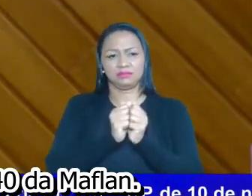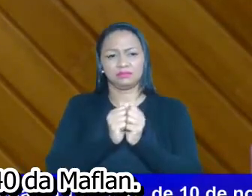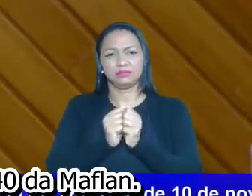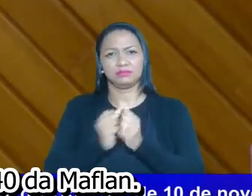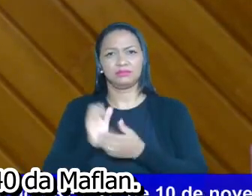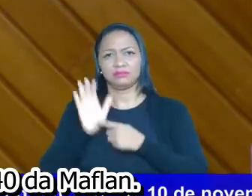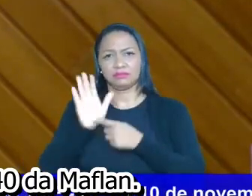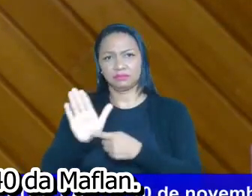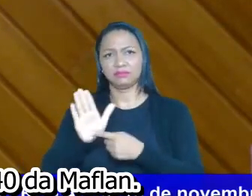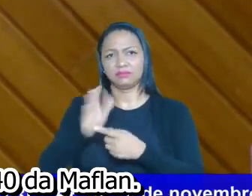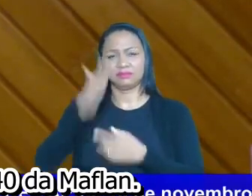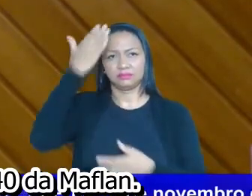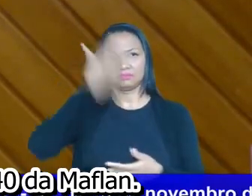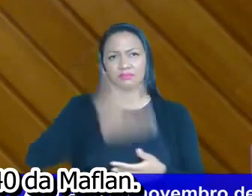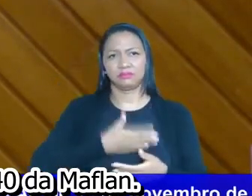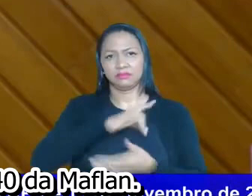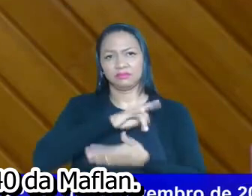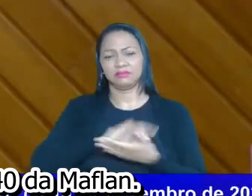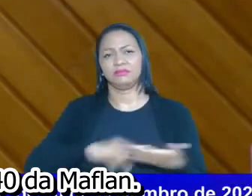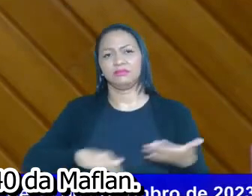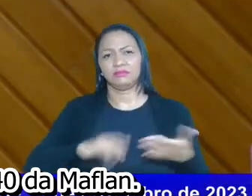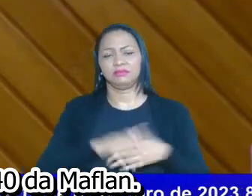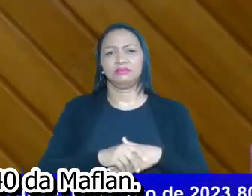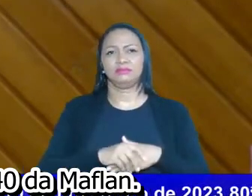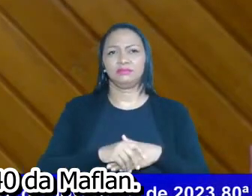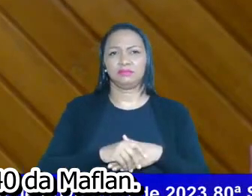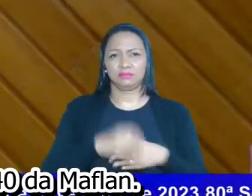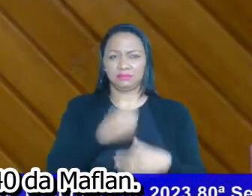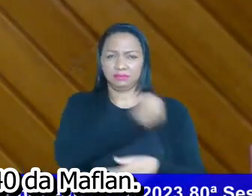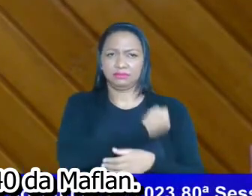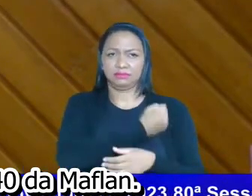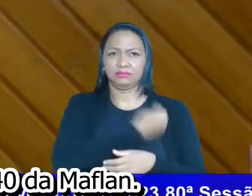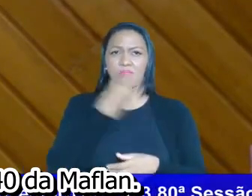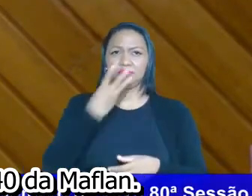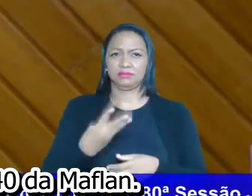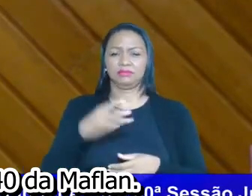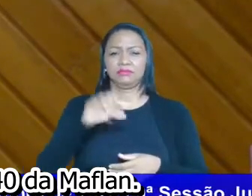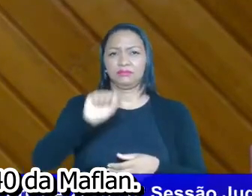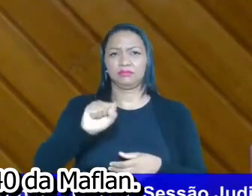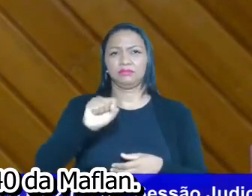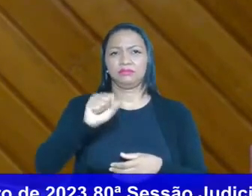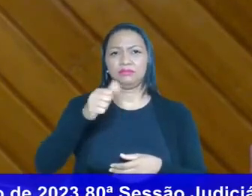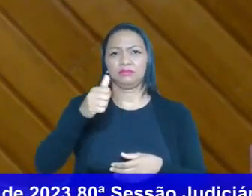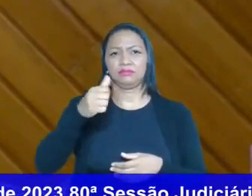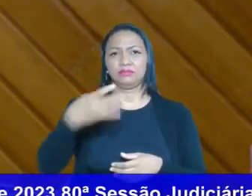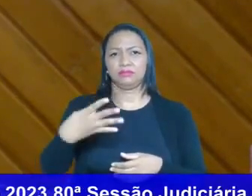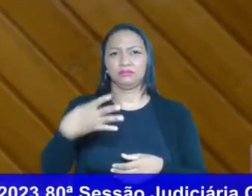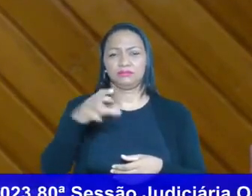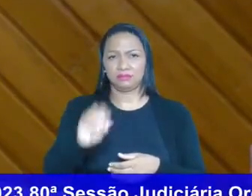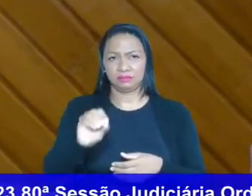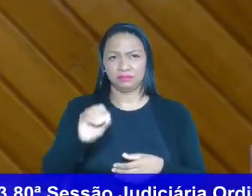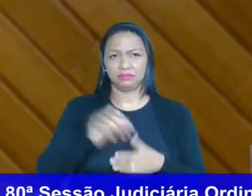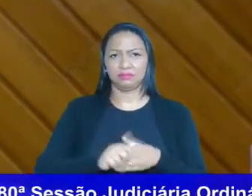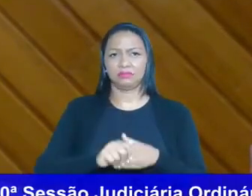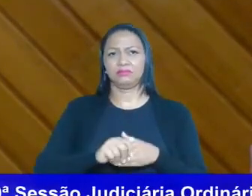comprovante. No item 3, a despesa de R$ 840 da Maflan,